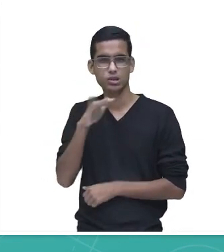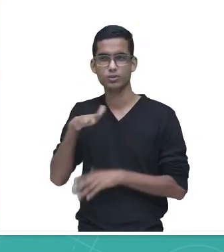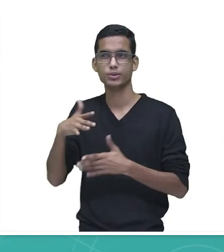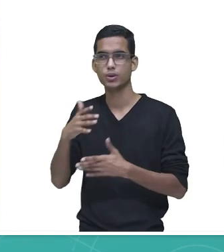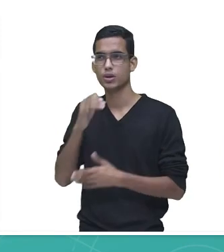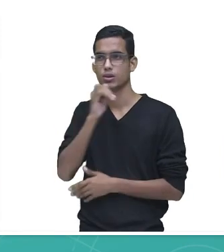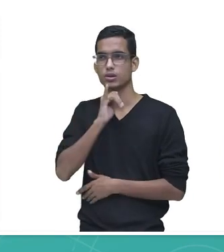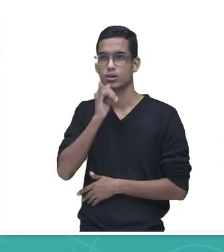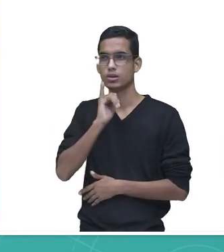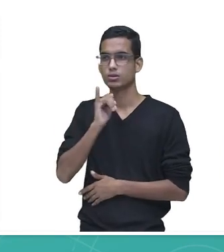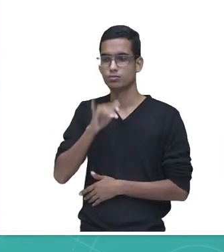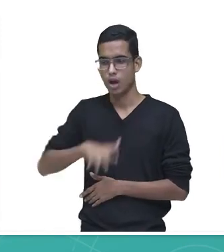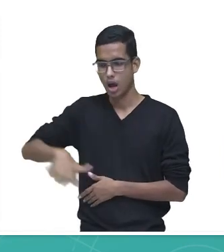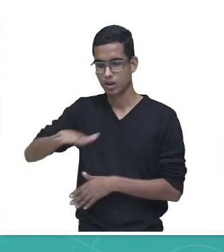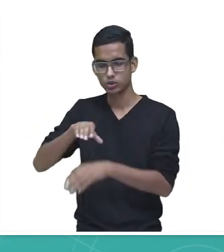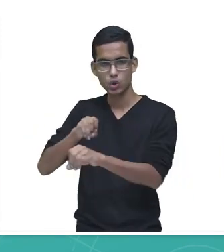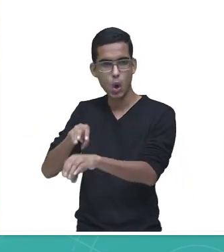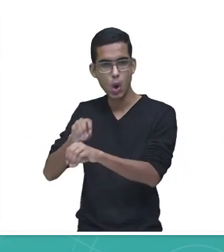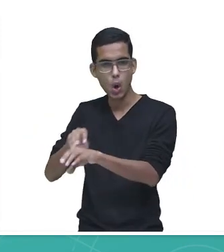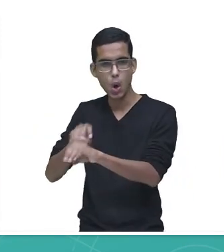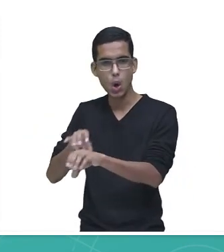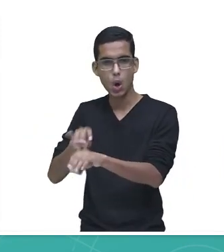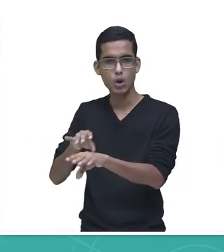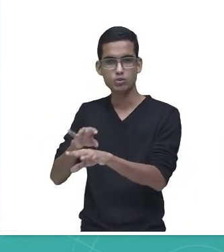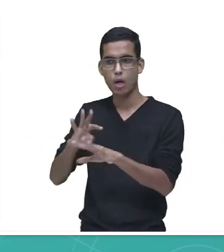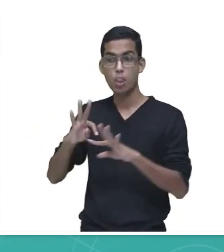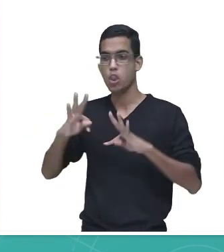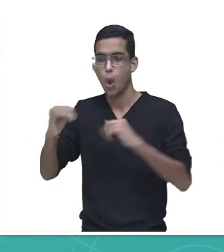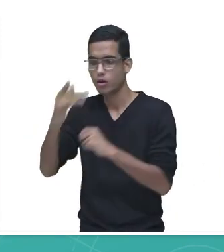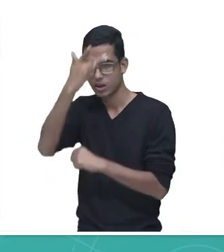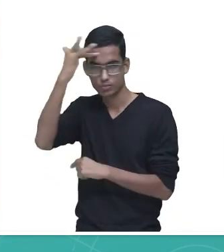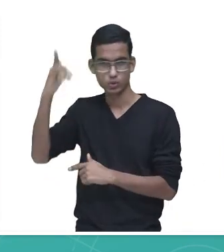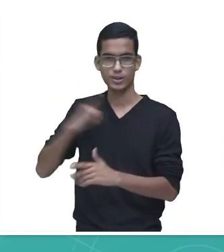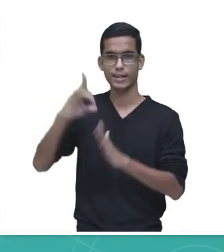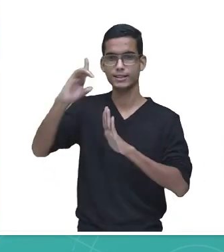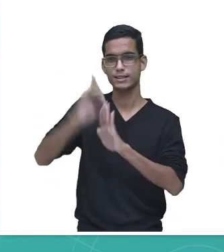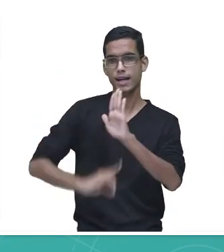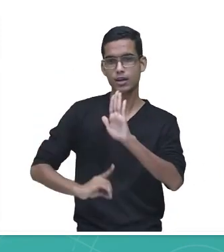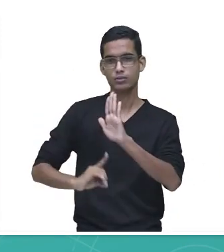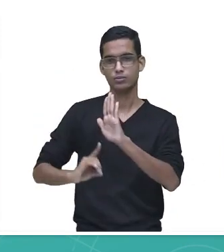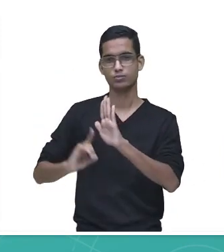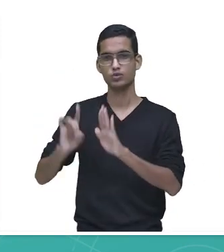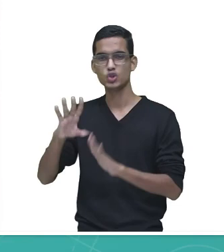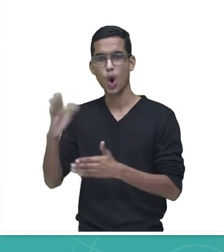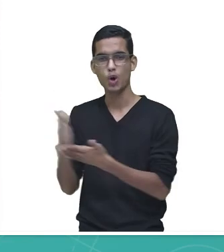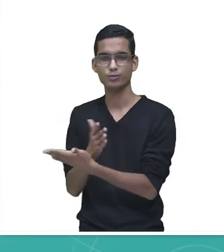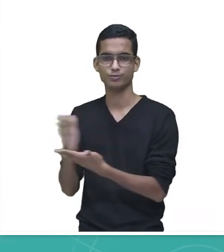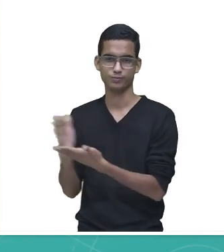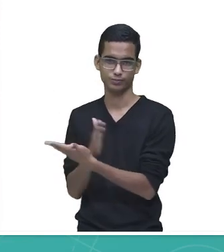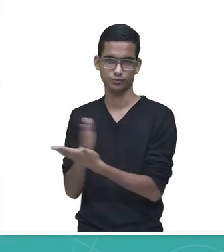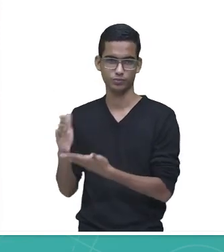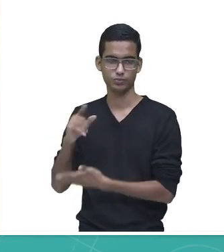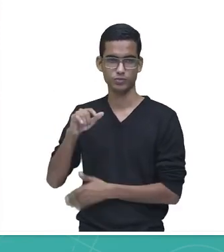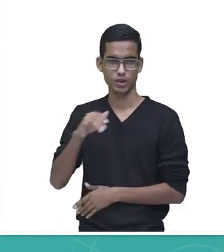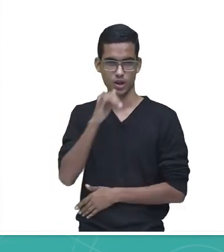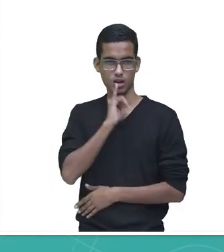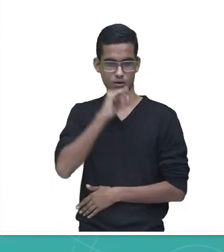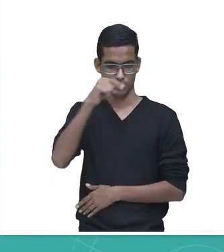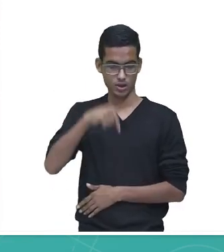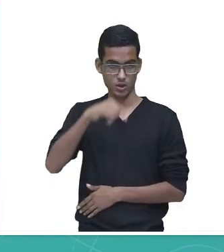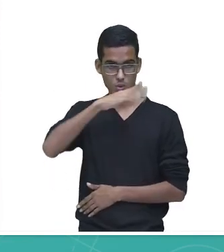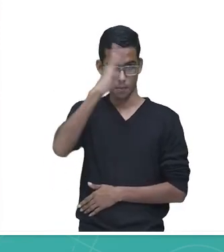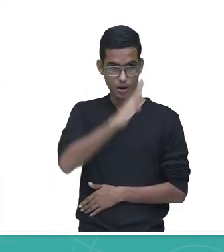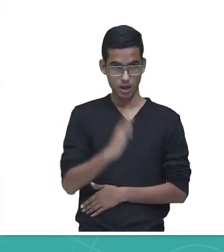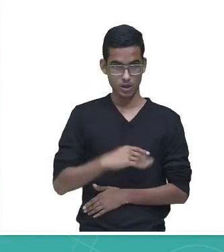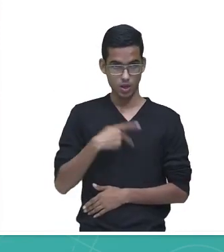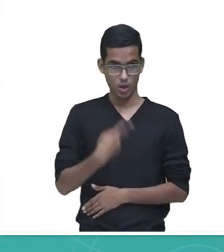à educação, não é para todo mundo, né? Então, por exemplo, no nosso caso do Brasil, nós temos um país